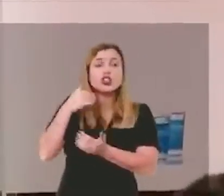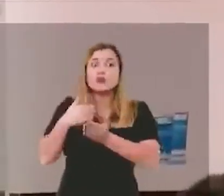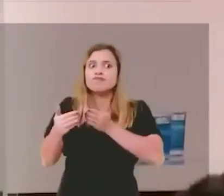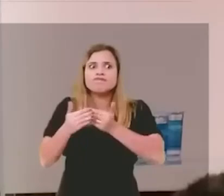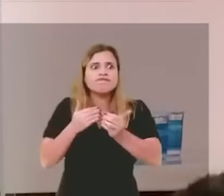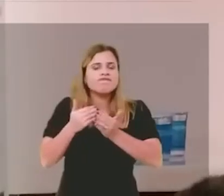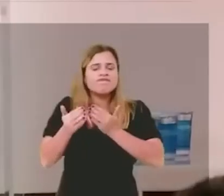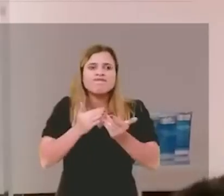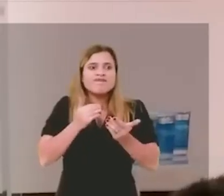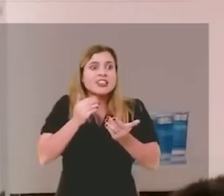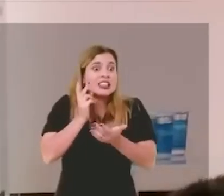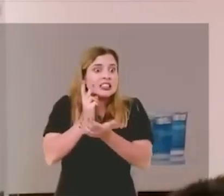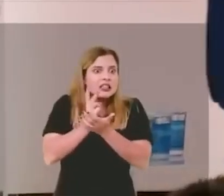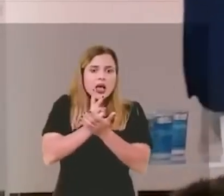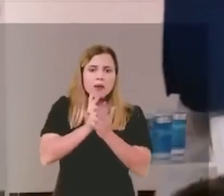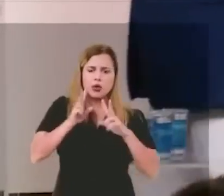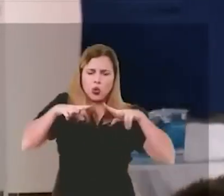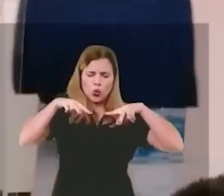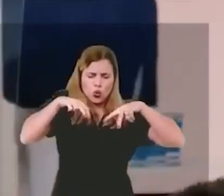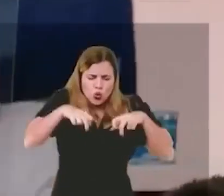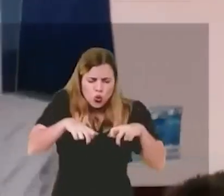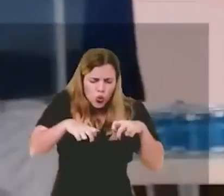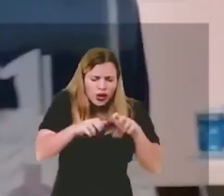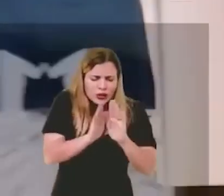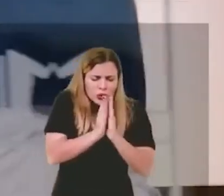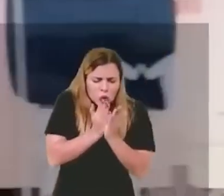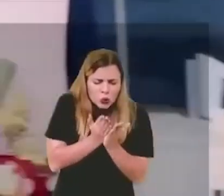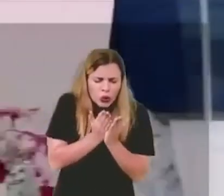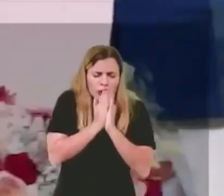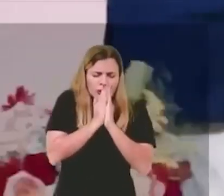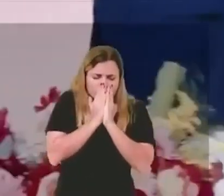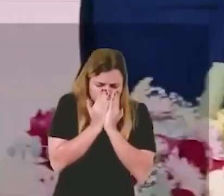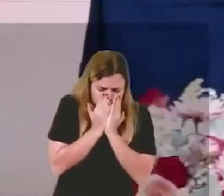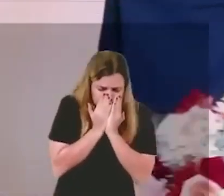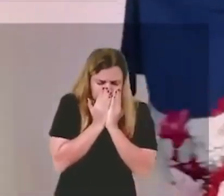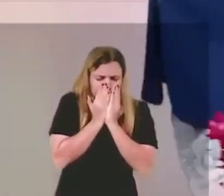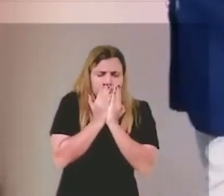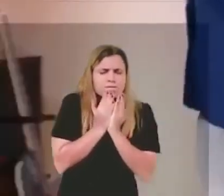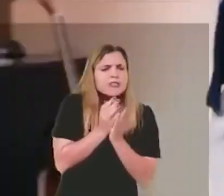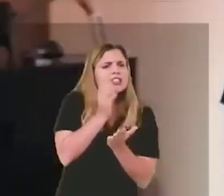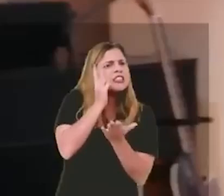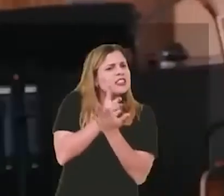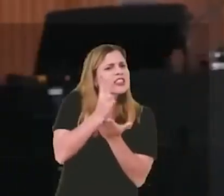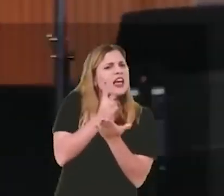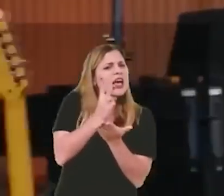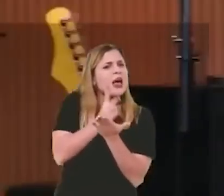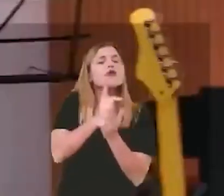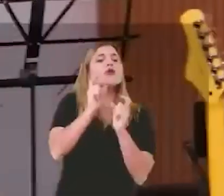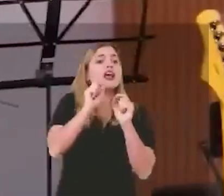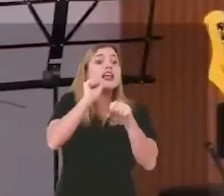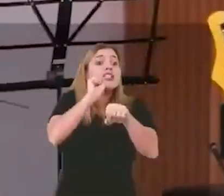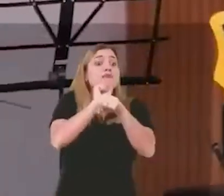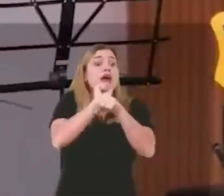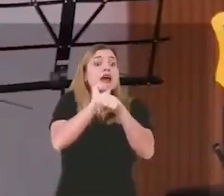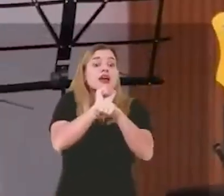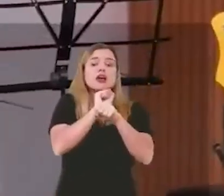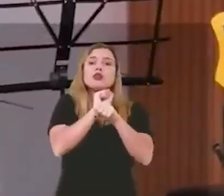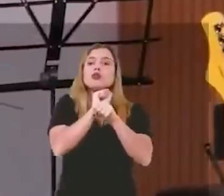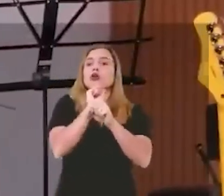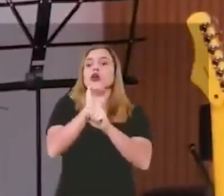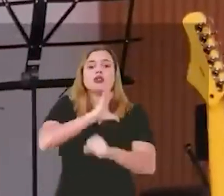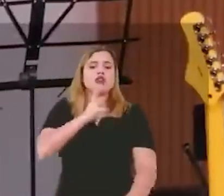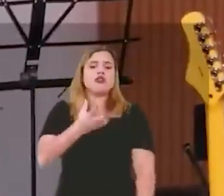lendo fervorosamente a lei, e orando fervorosamente, aguardando ainda o Messias, que já veio